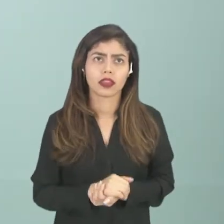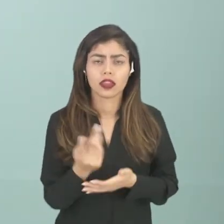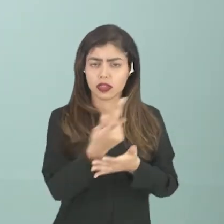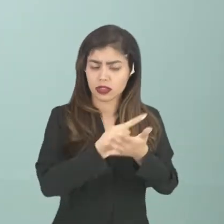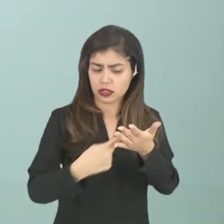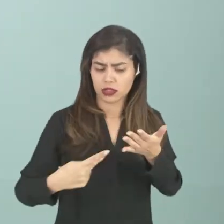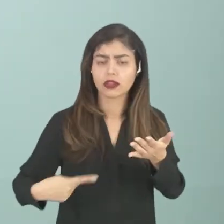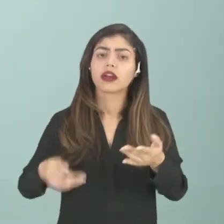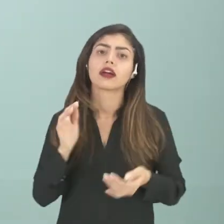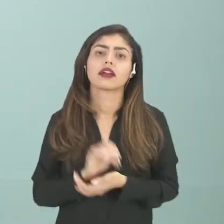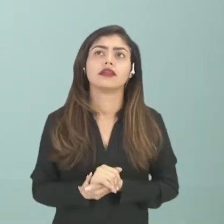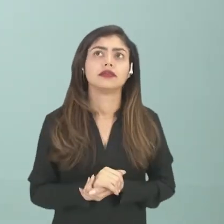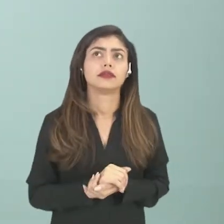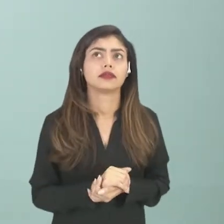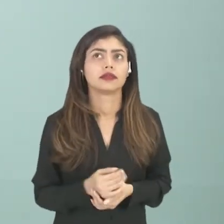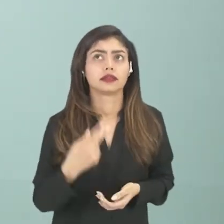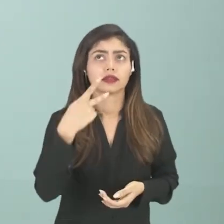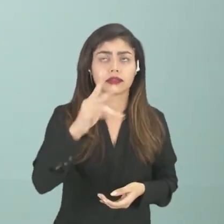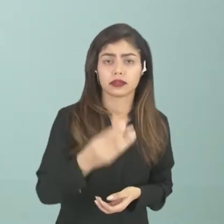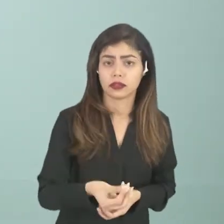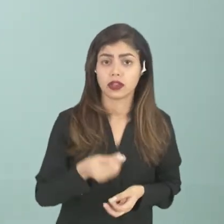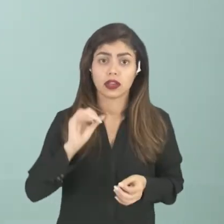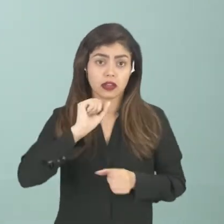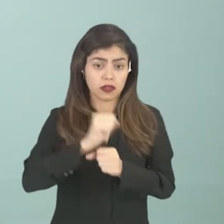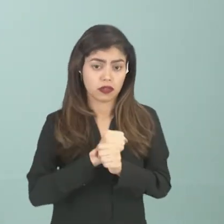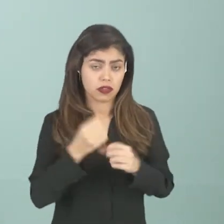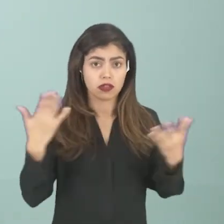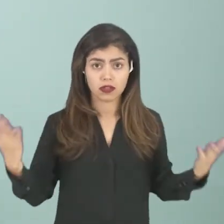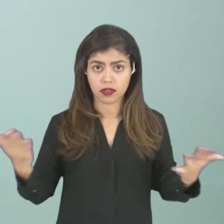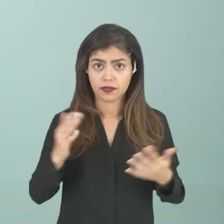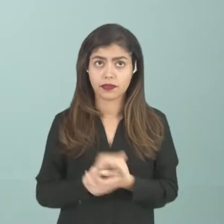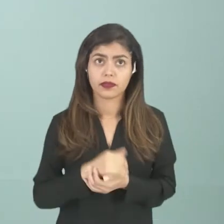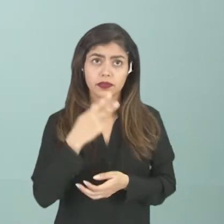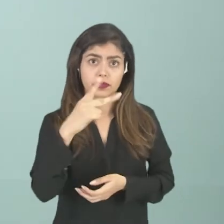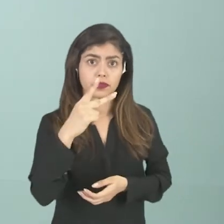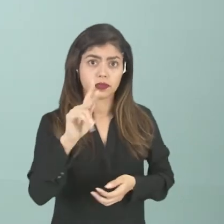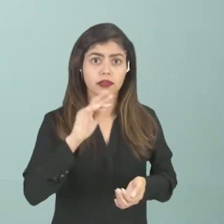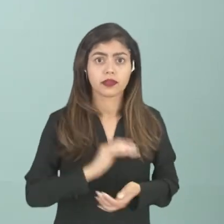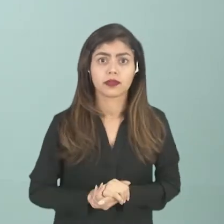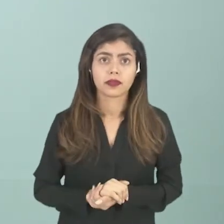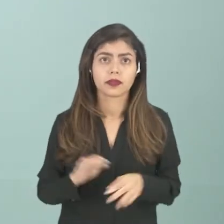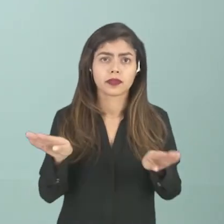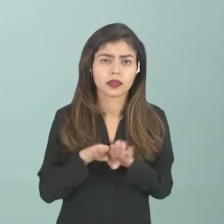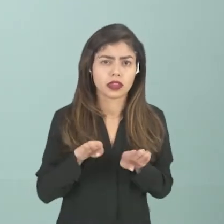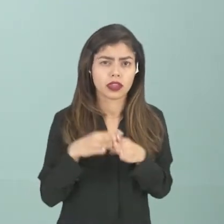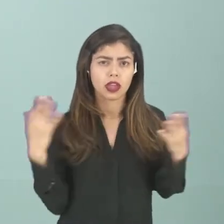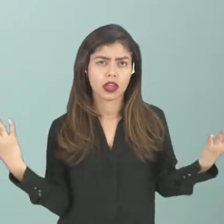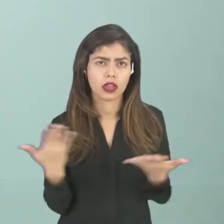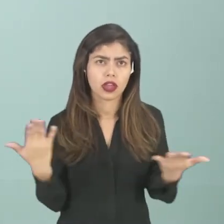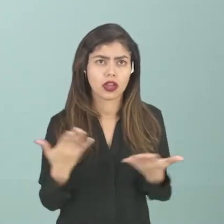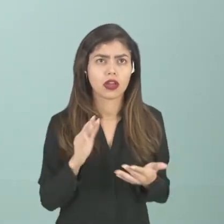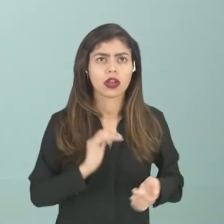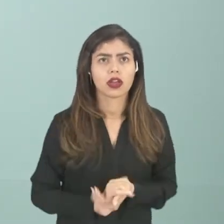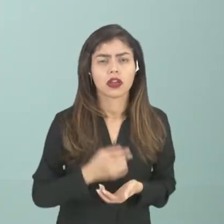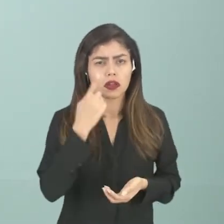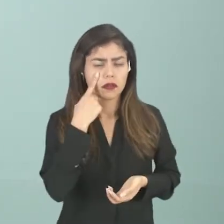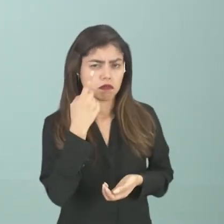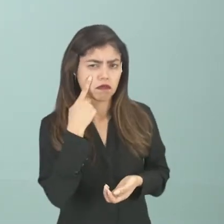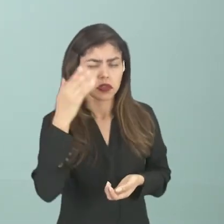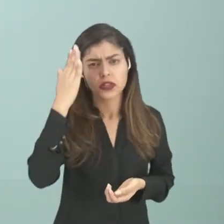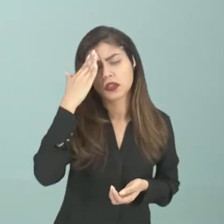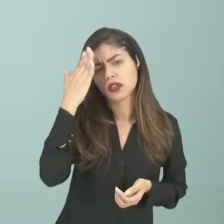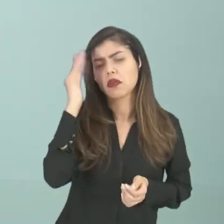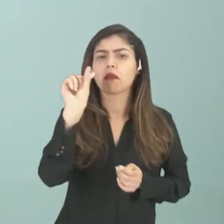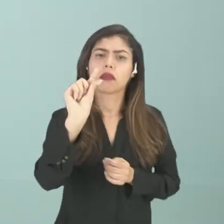poética, né, na sua obra de arte, na sua produção, na sua escultura. Agora, nós vamos entender um